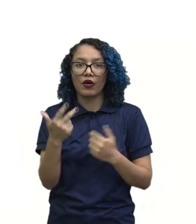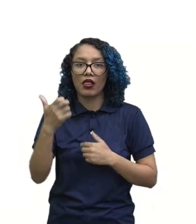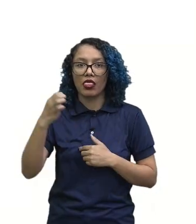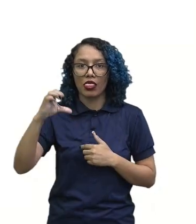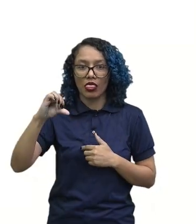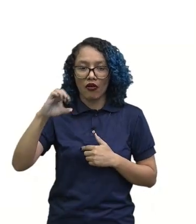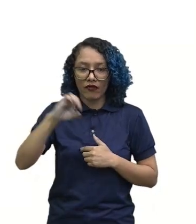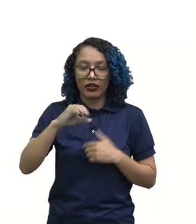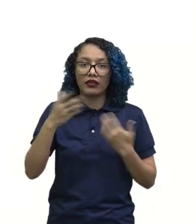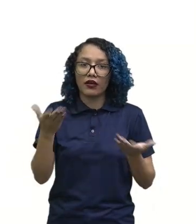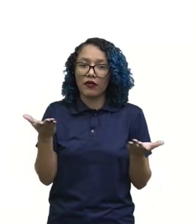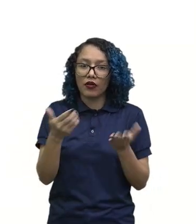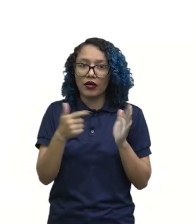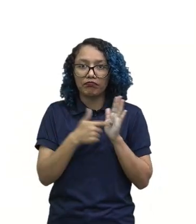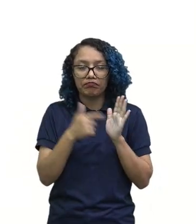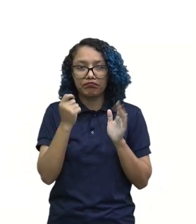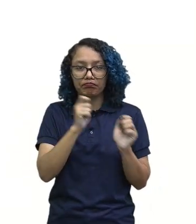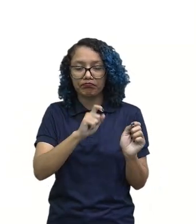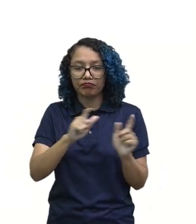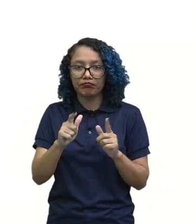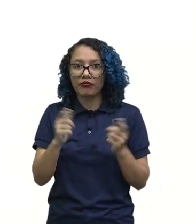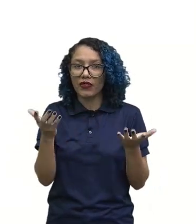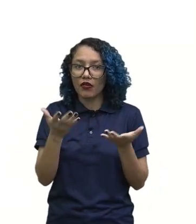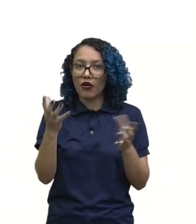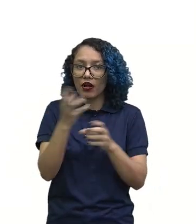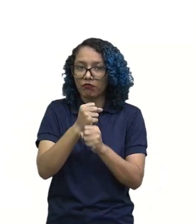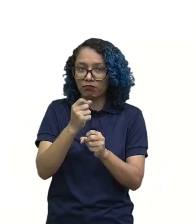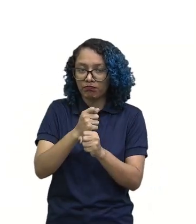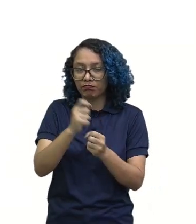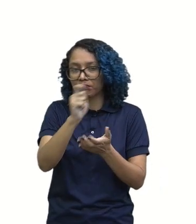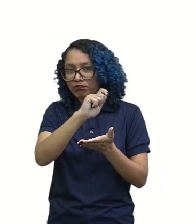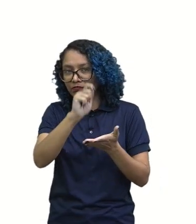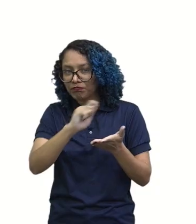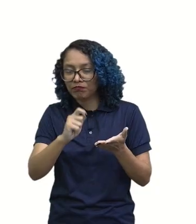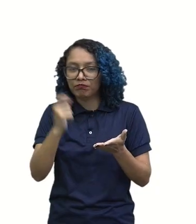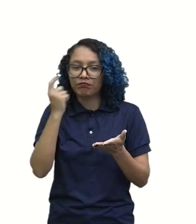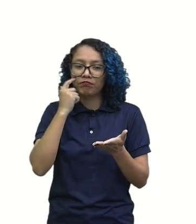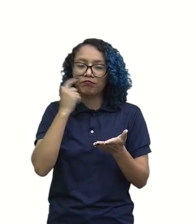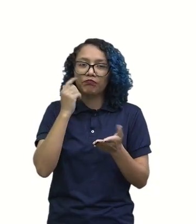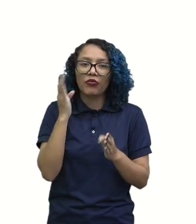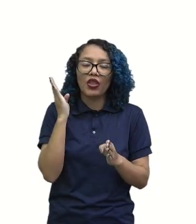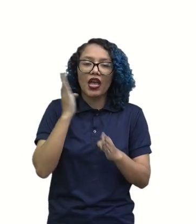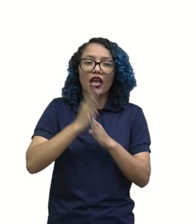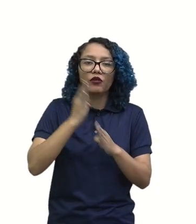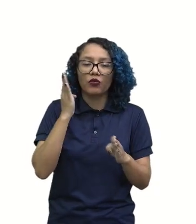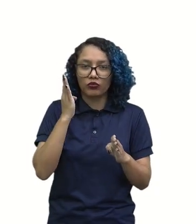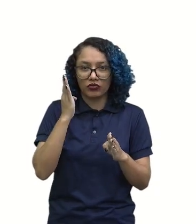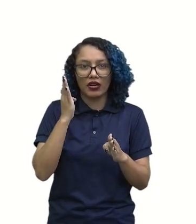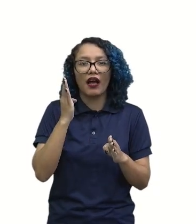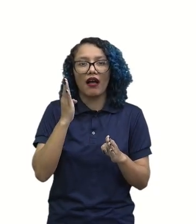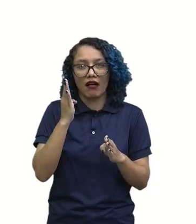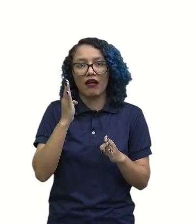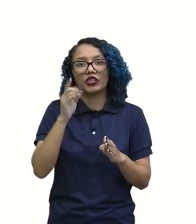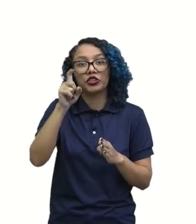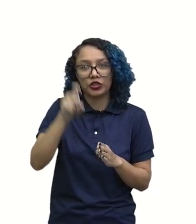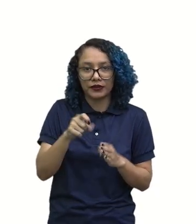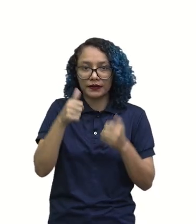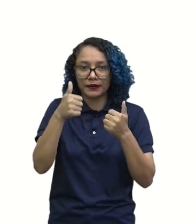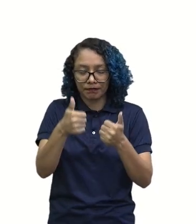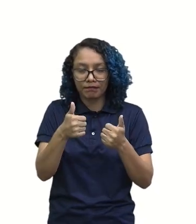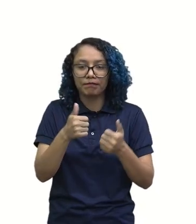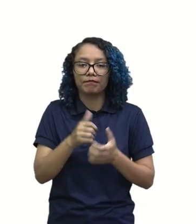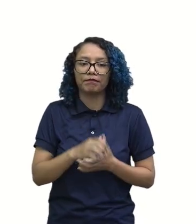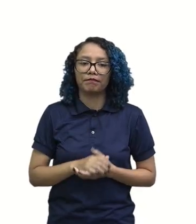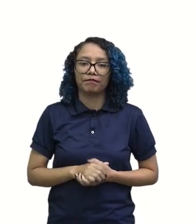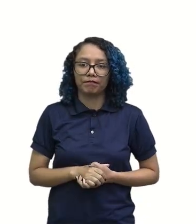cartela que a gente vai aqui fazer os cálculos e encontrarmos o valor aí, né, do x. Tudo